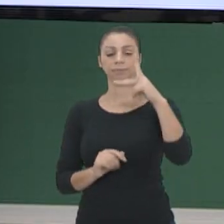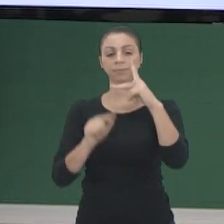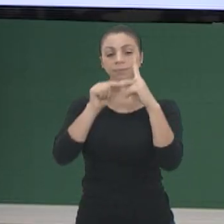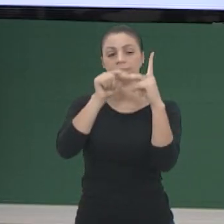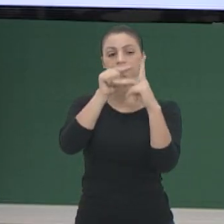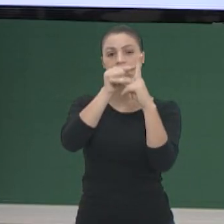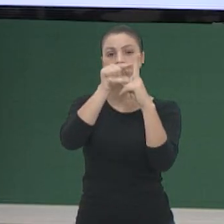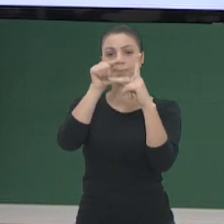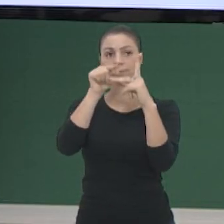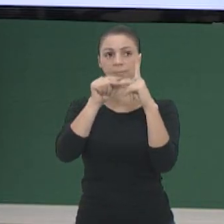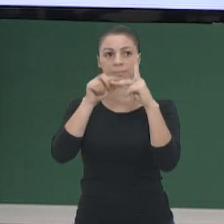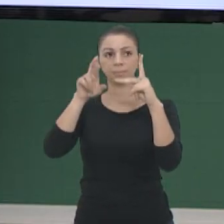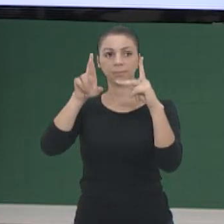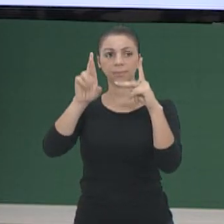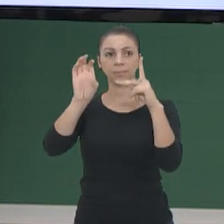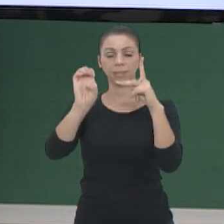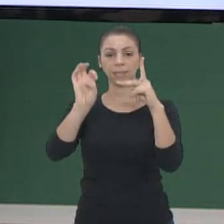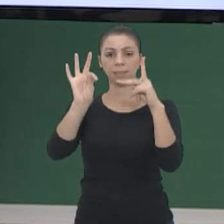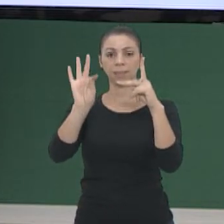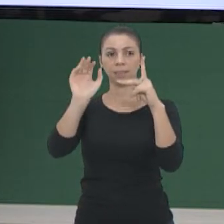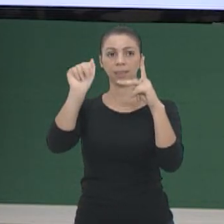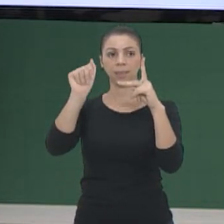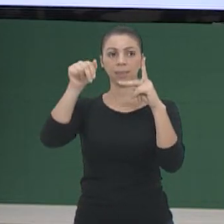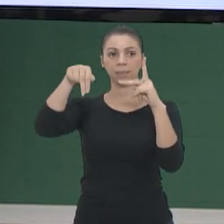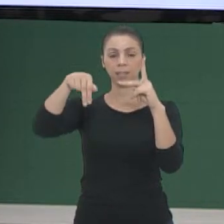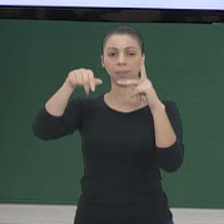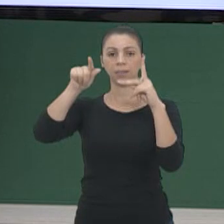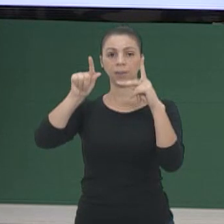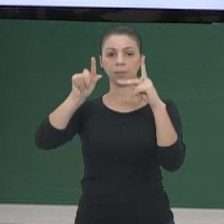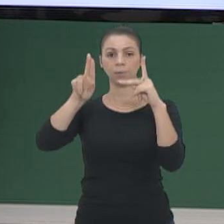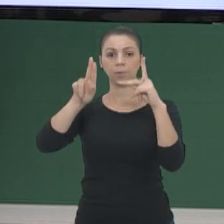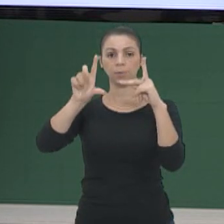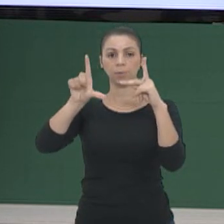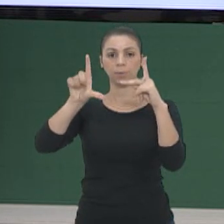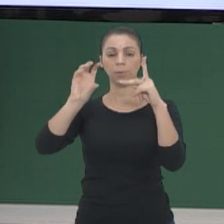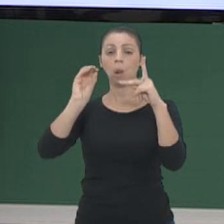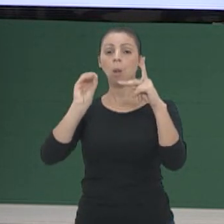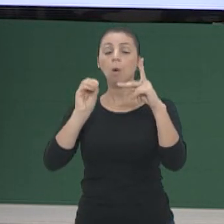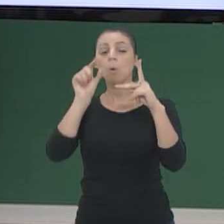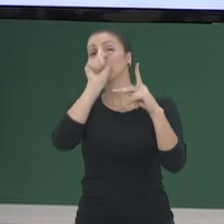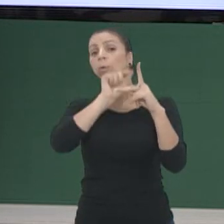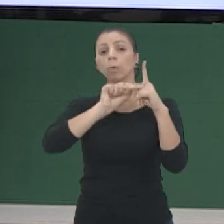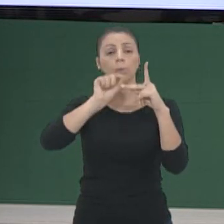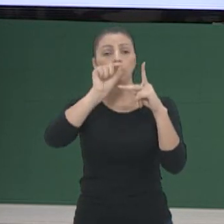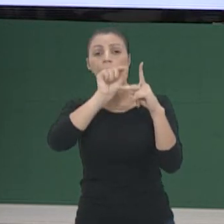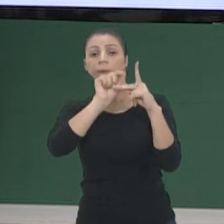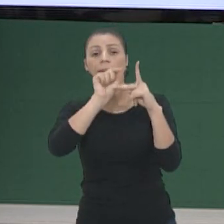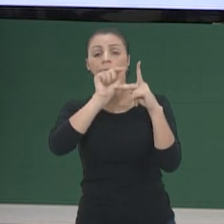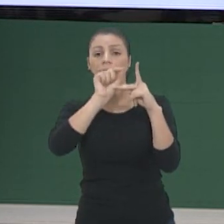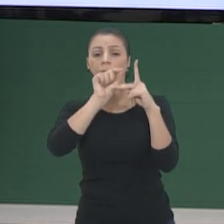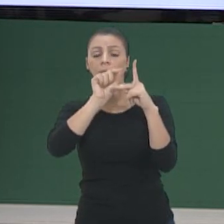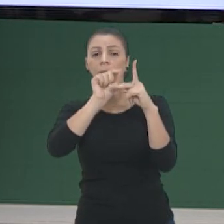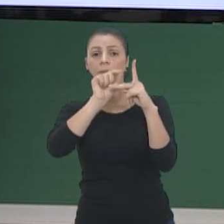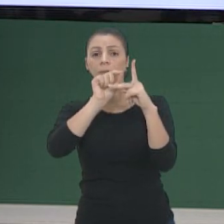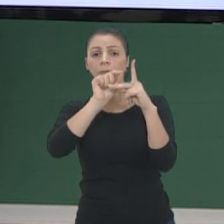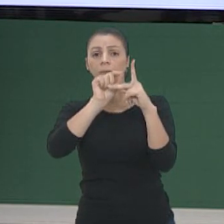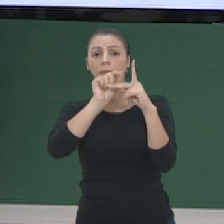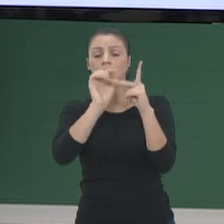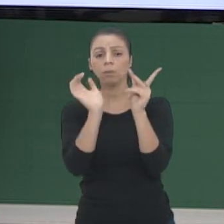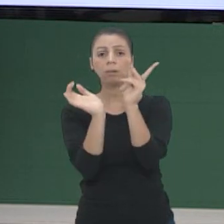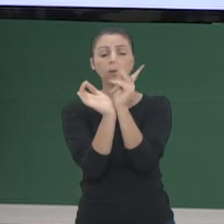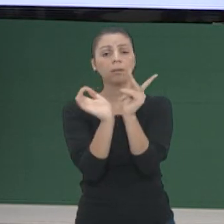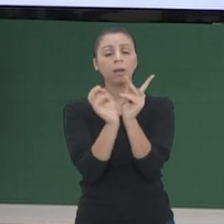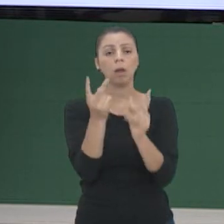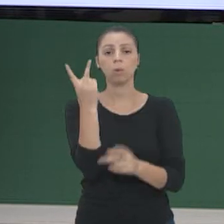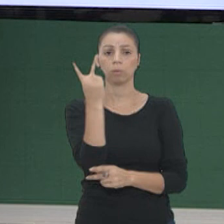Olha aqui o nosso amigo triângulo retângulo. O que é o triângulo retângulo? eu posso dizer para você que ele está classificado de